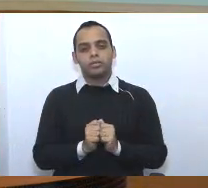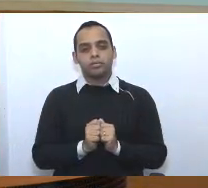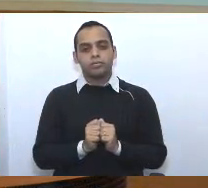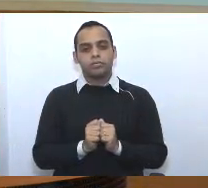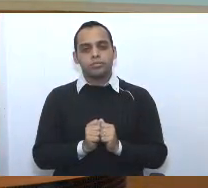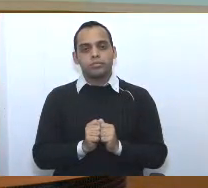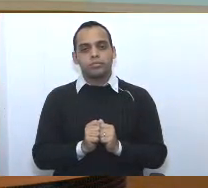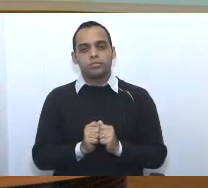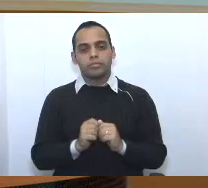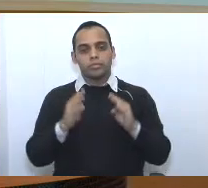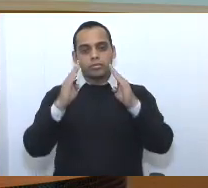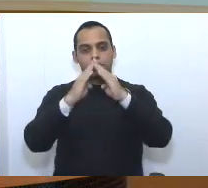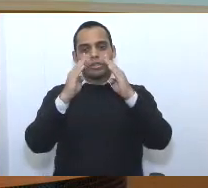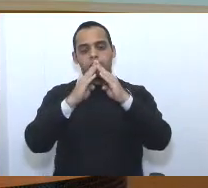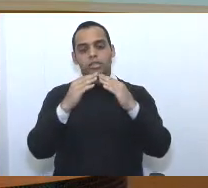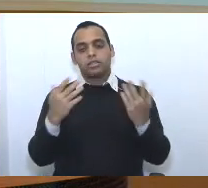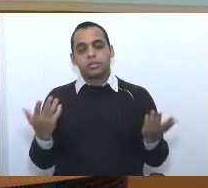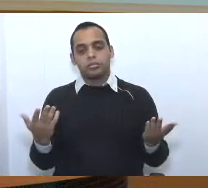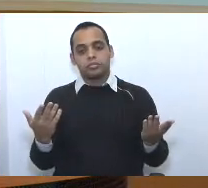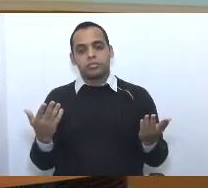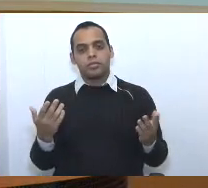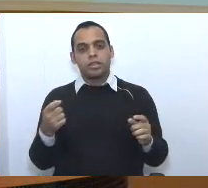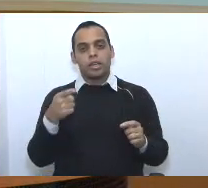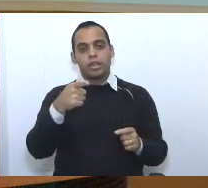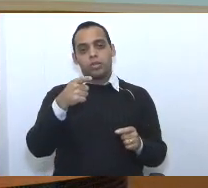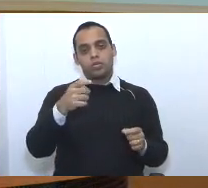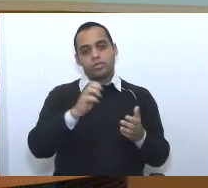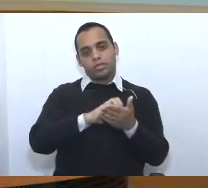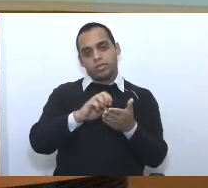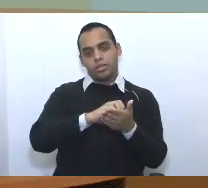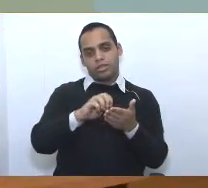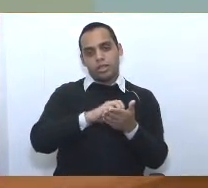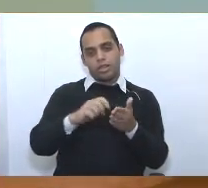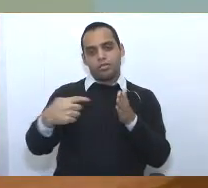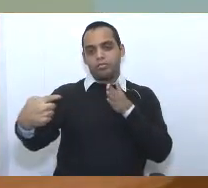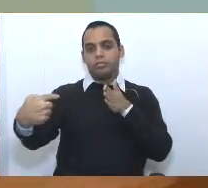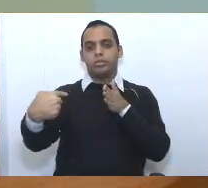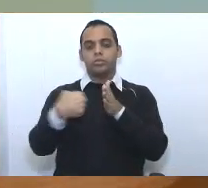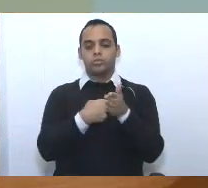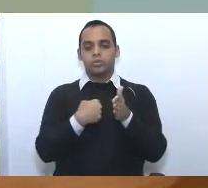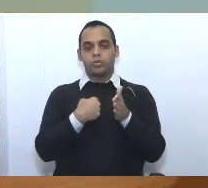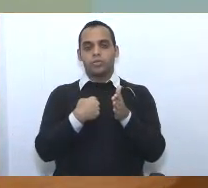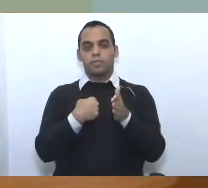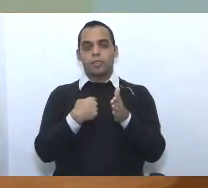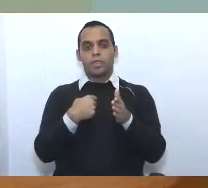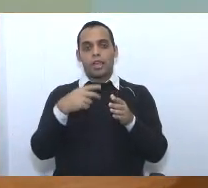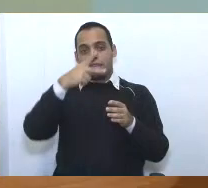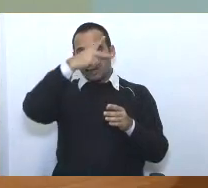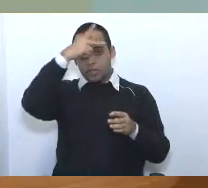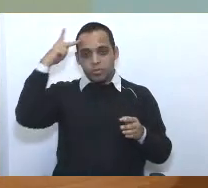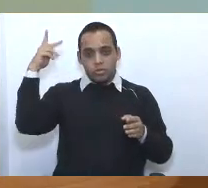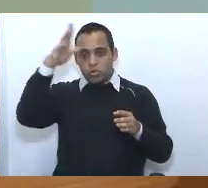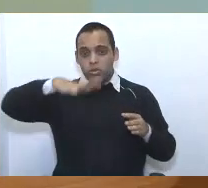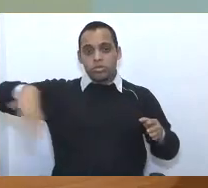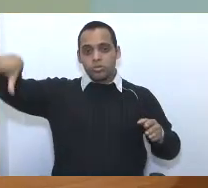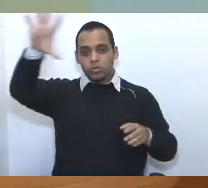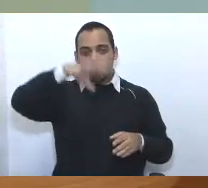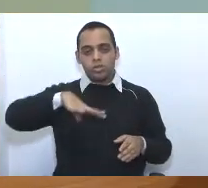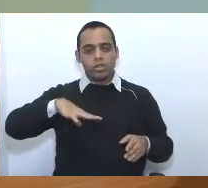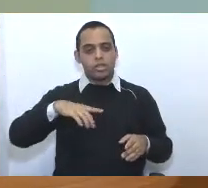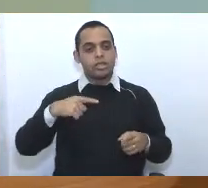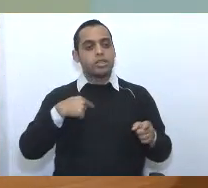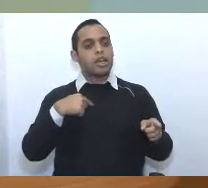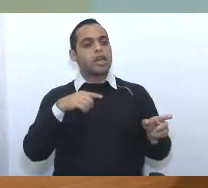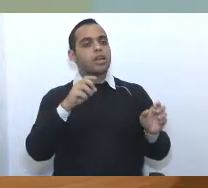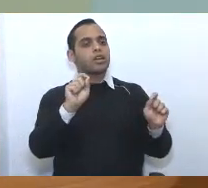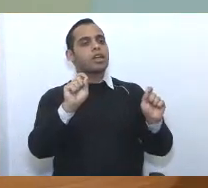foi cobrada do secretário ontem. Perfeito. E a população cobra a gente também aí na rua. E eu vou responder. E